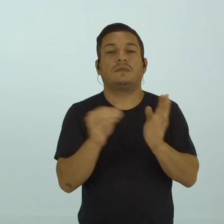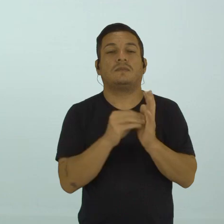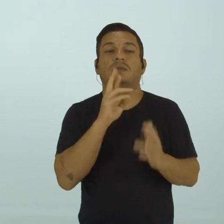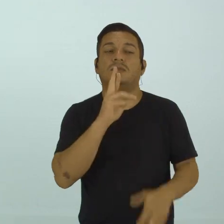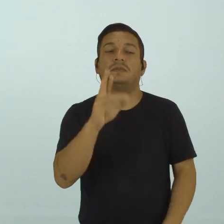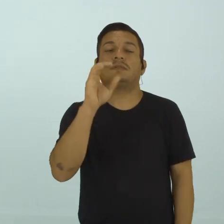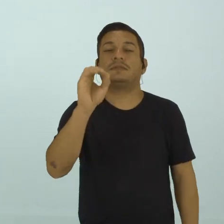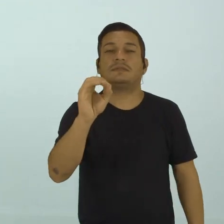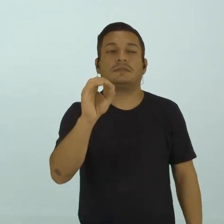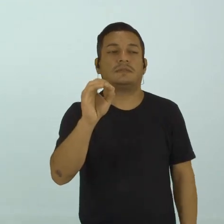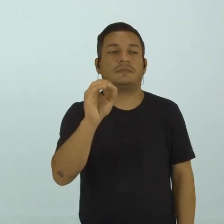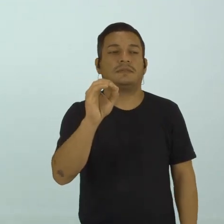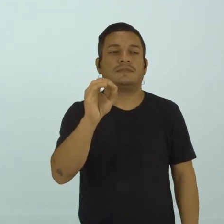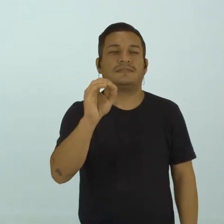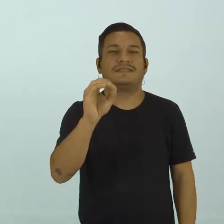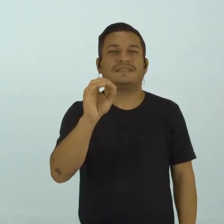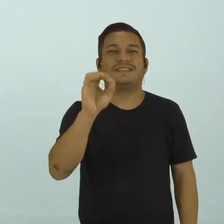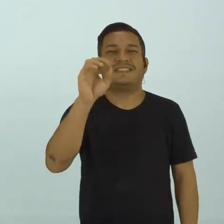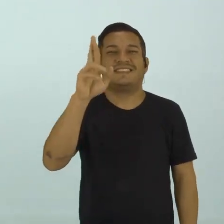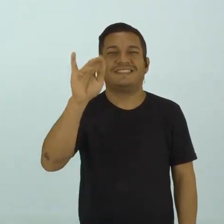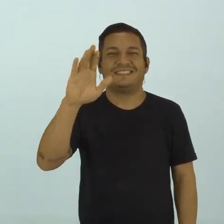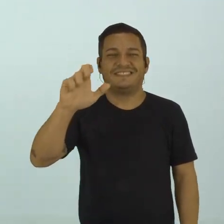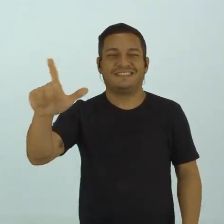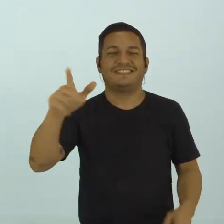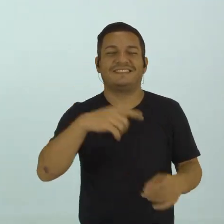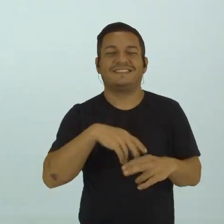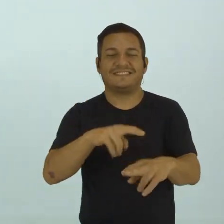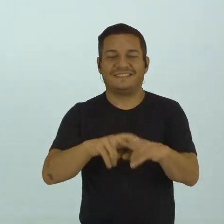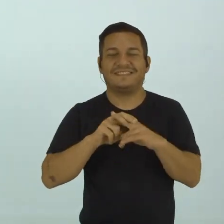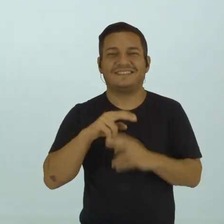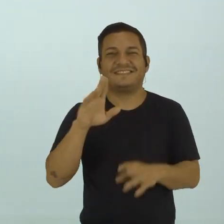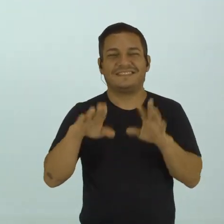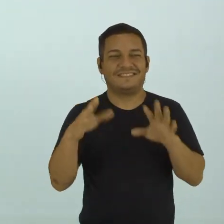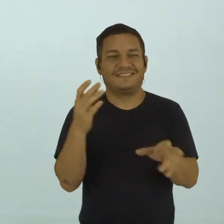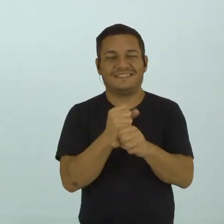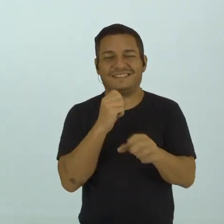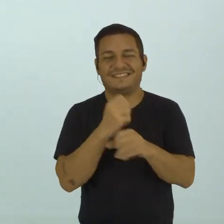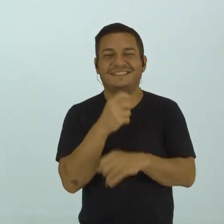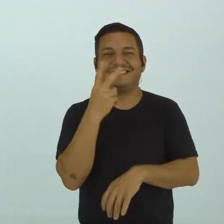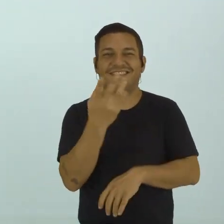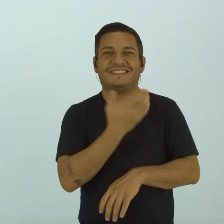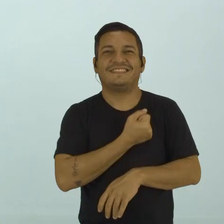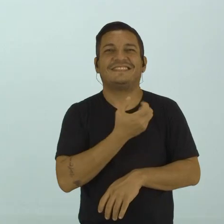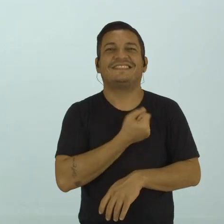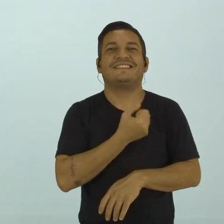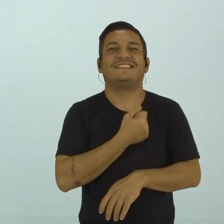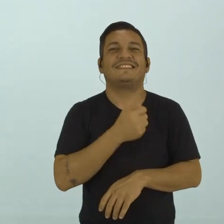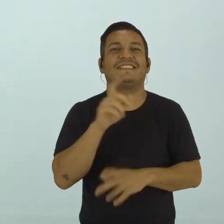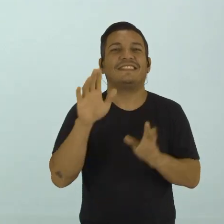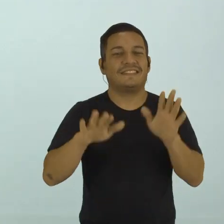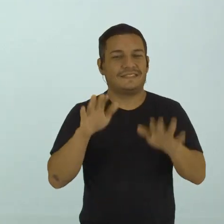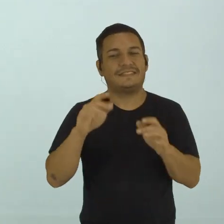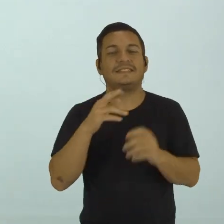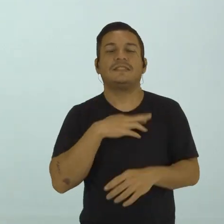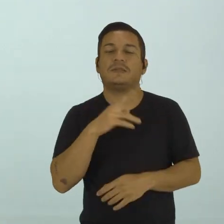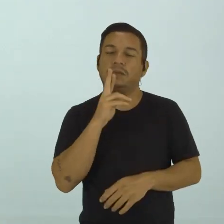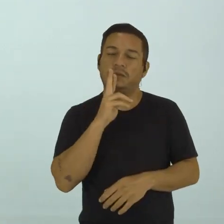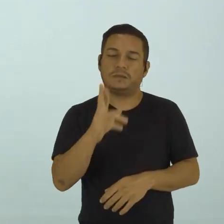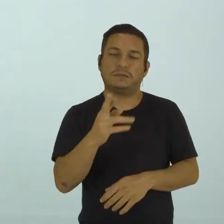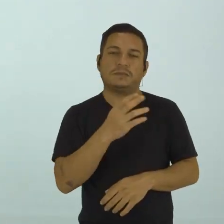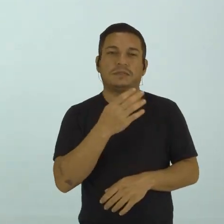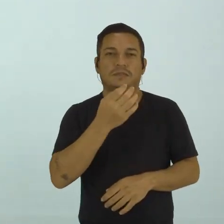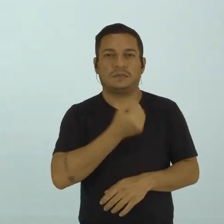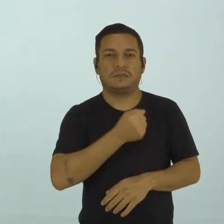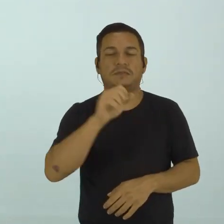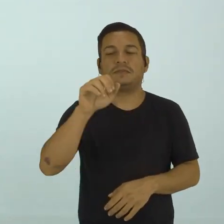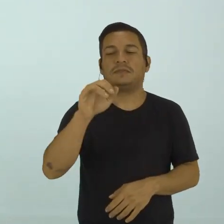E 0 é um número racional. Portanto, nem sempre a soma de dois números irracionais dá um número irracional.